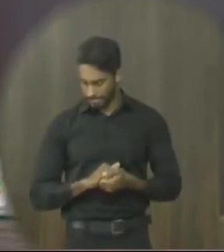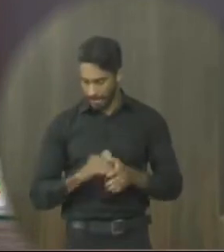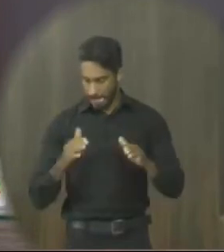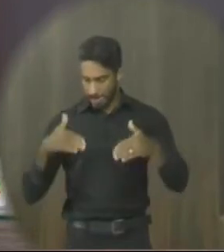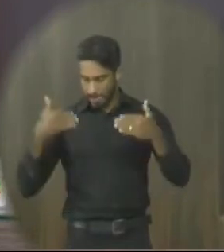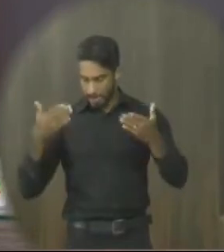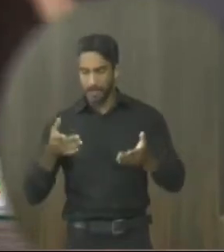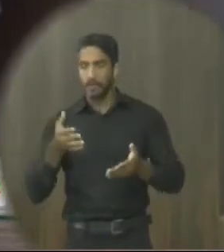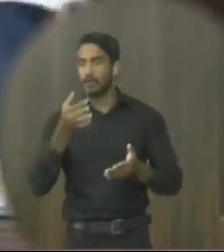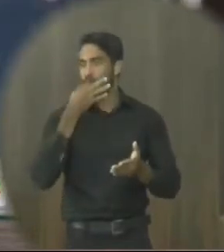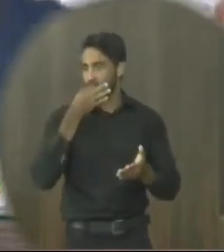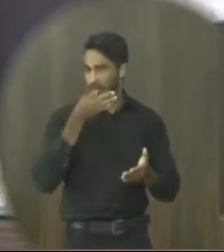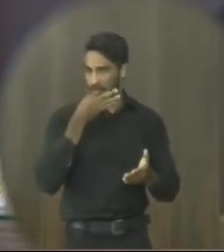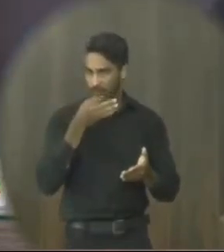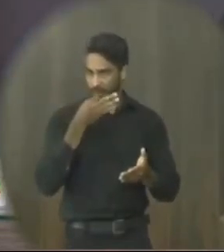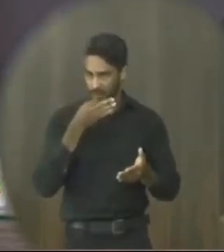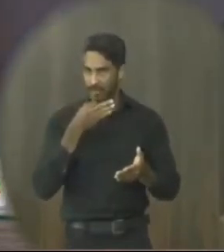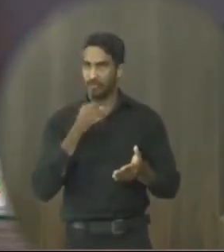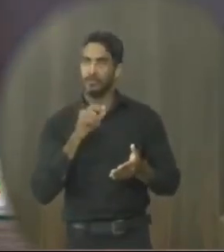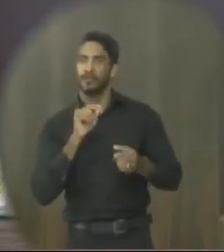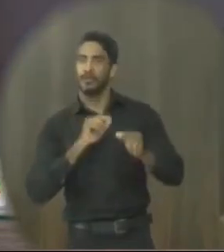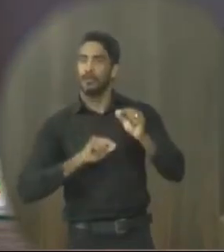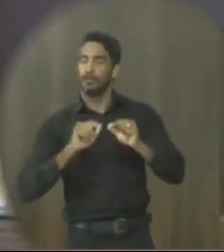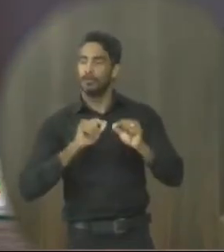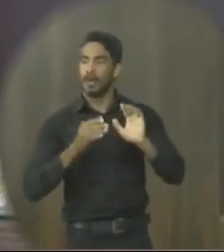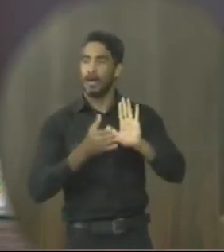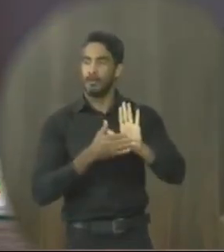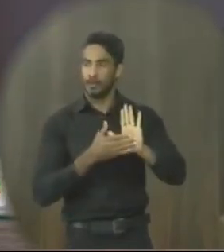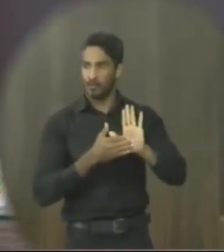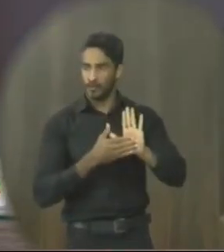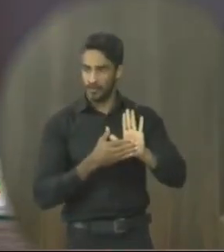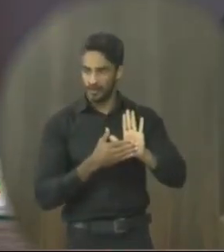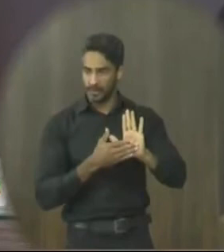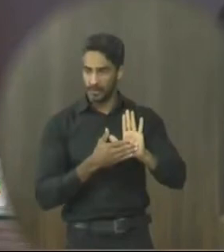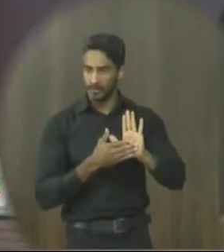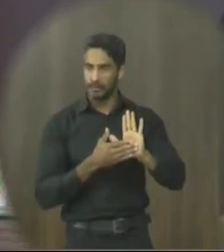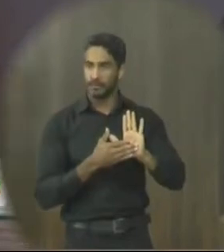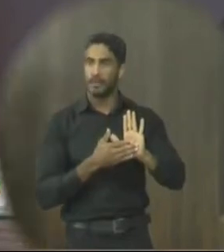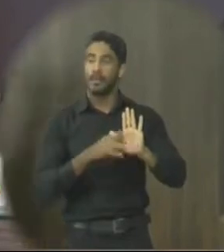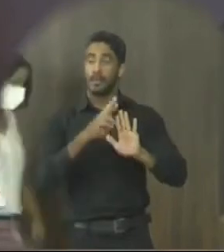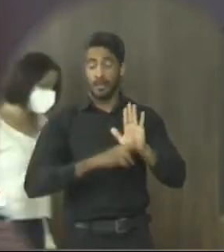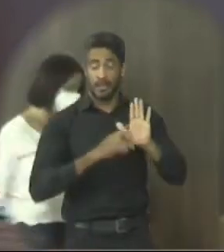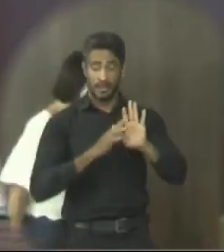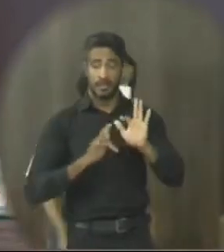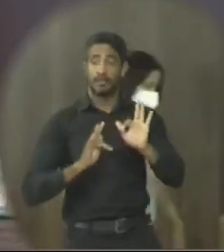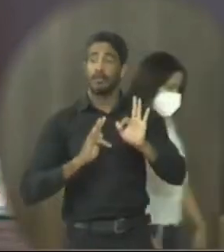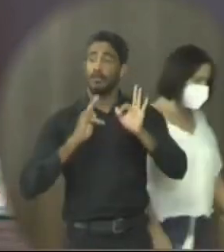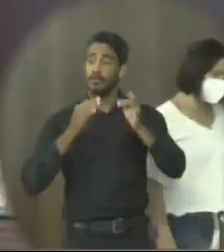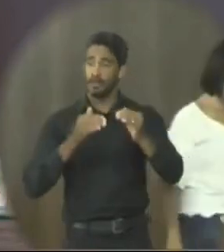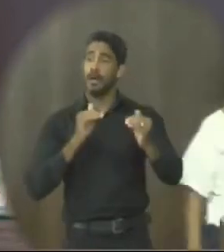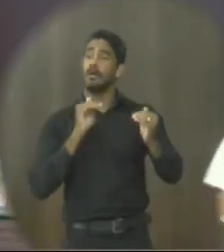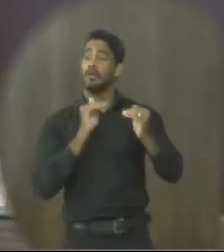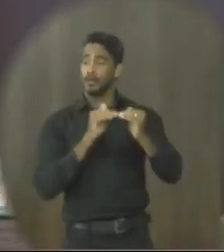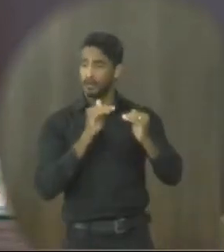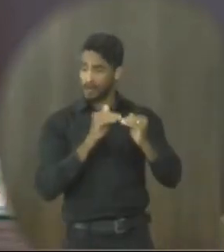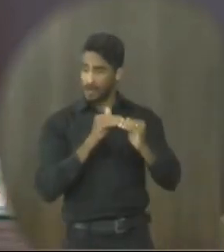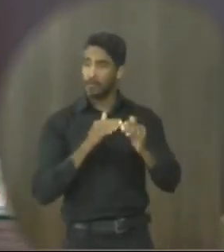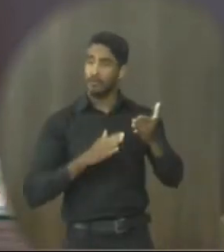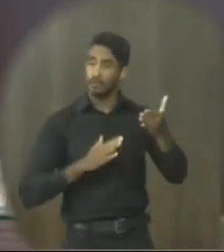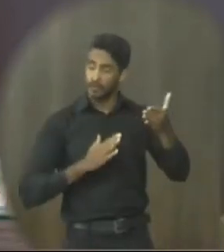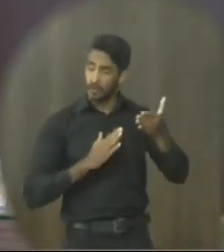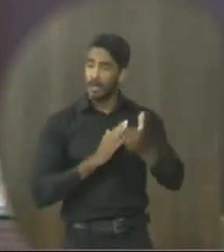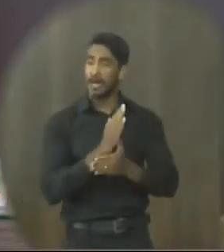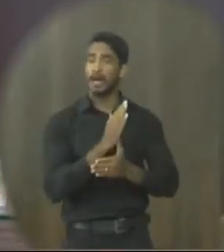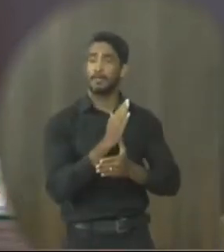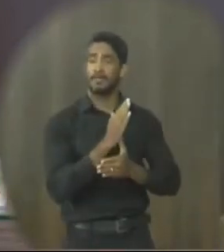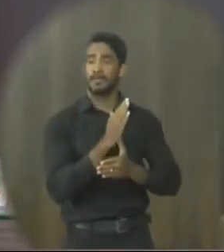Nesse passo, opinamos por se dar a proposição do seguinte redação final, que